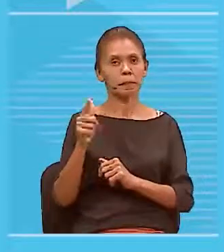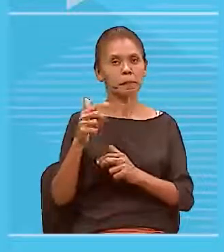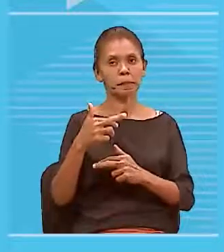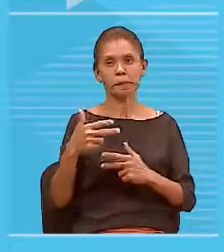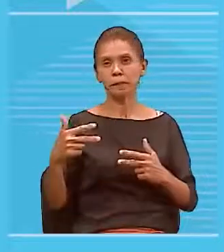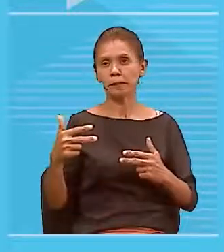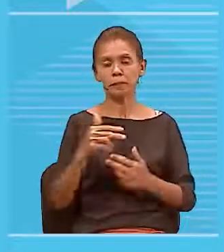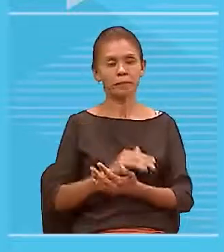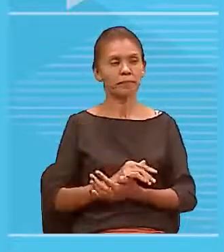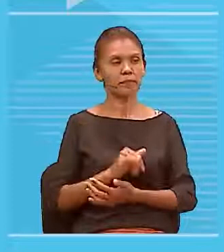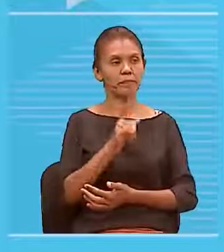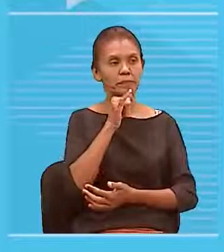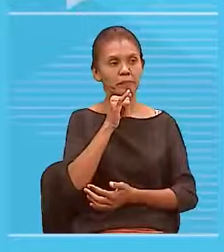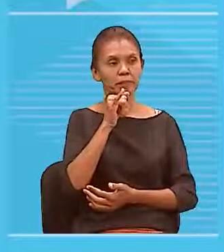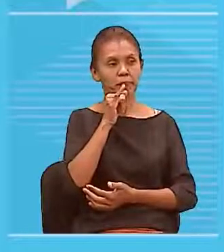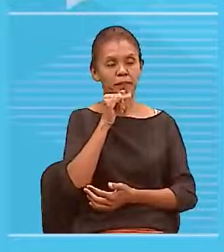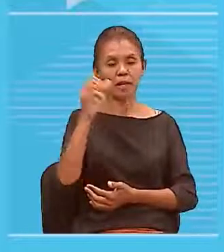a